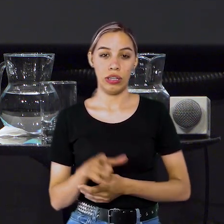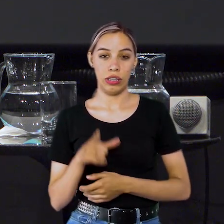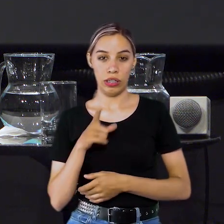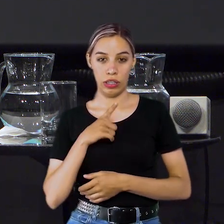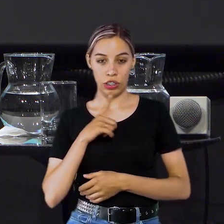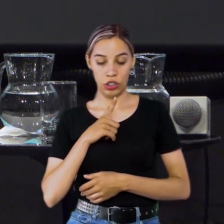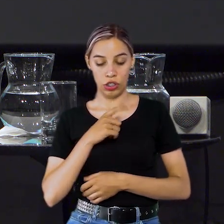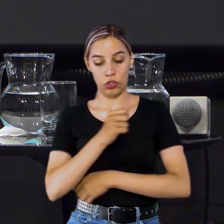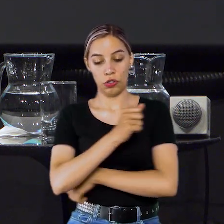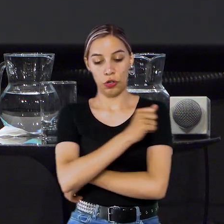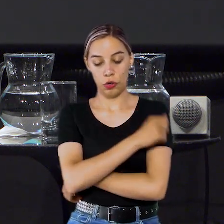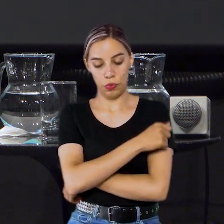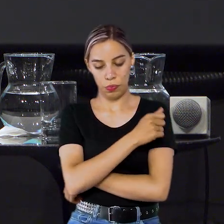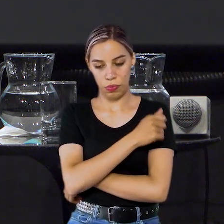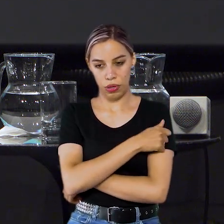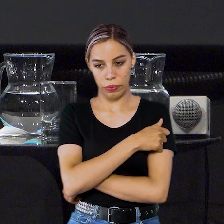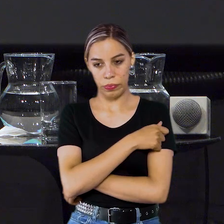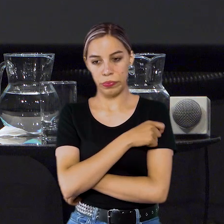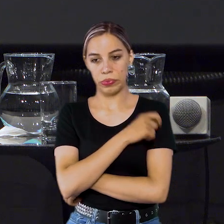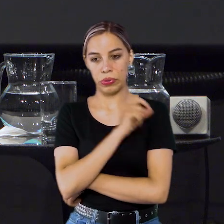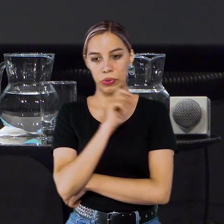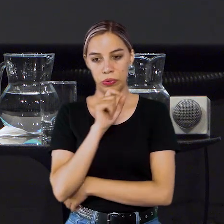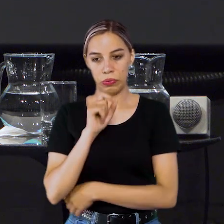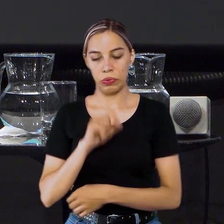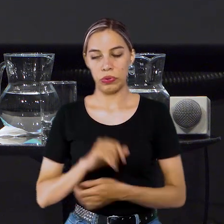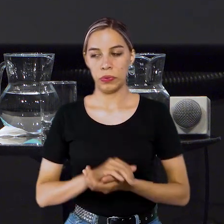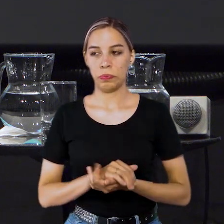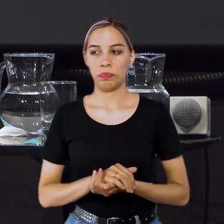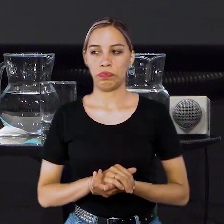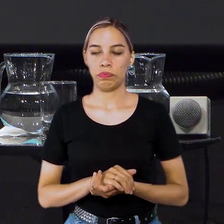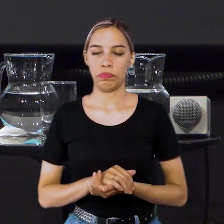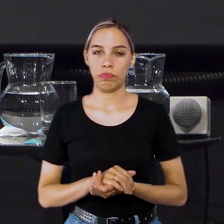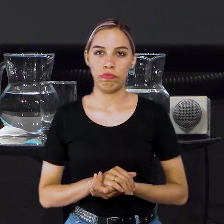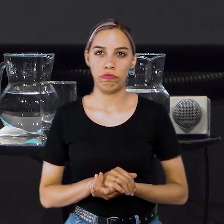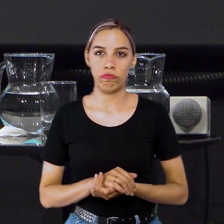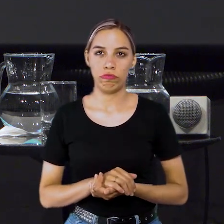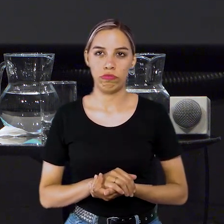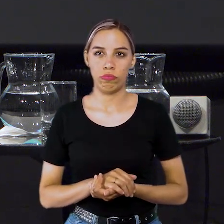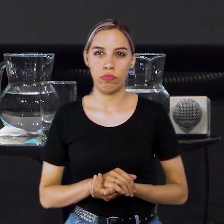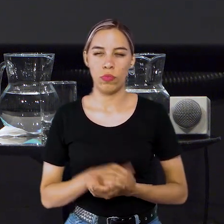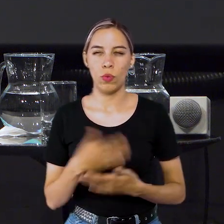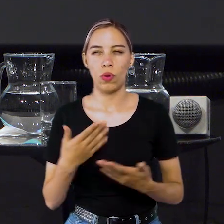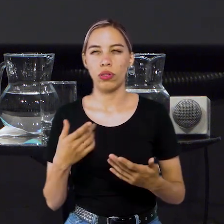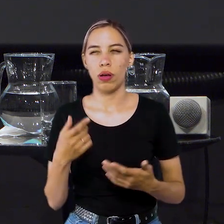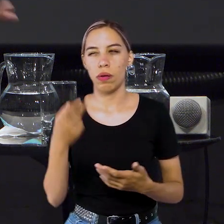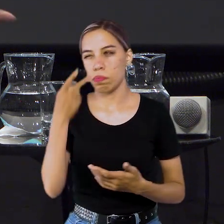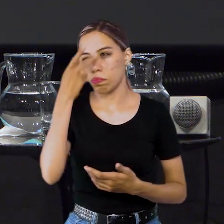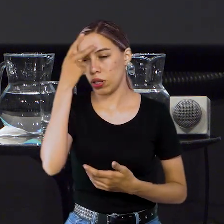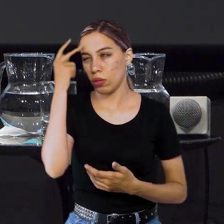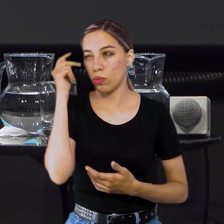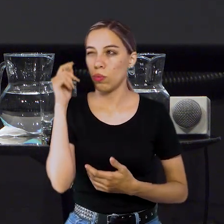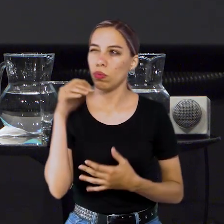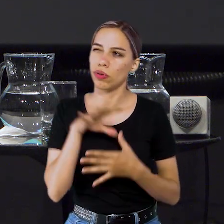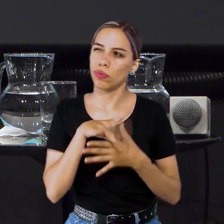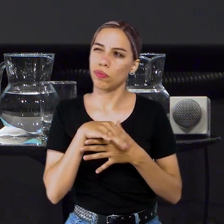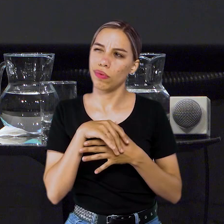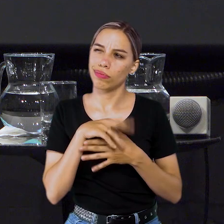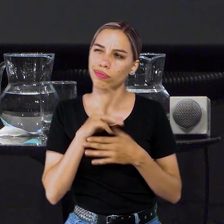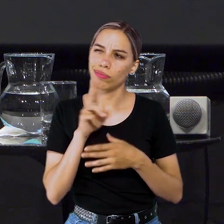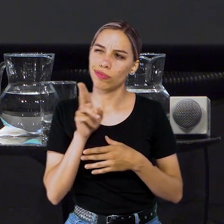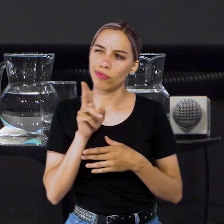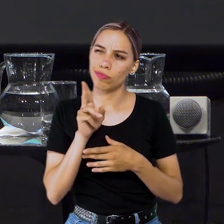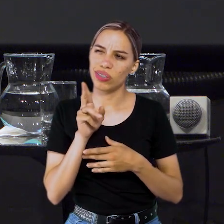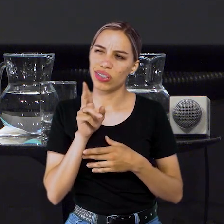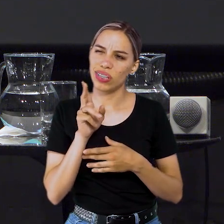aluna que estava... Qual que é o nome lá? Quando a pessoa está doente, sempre